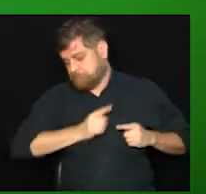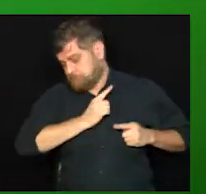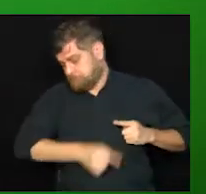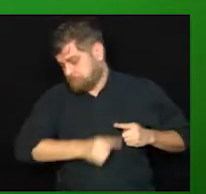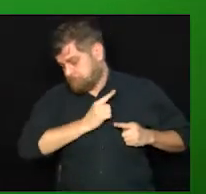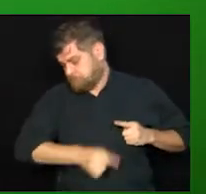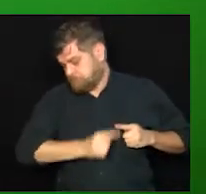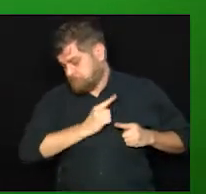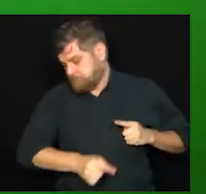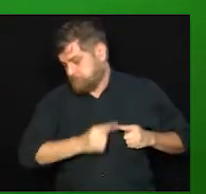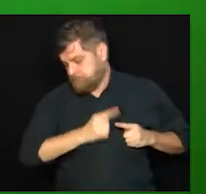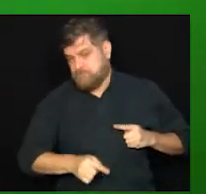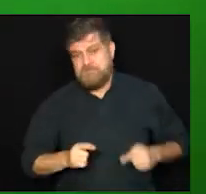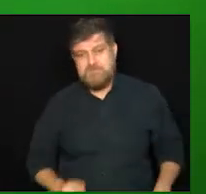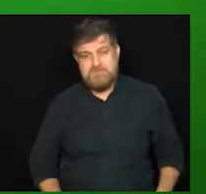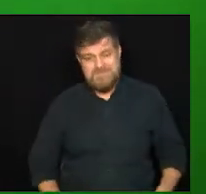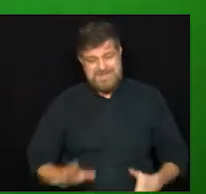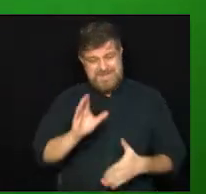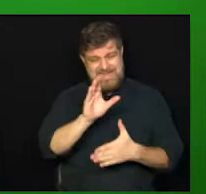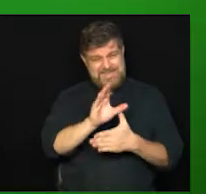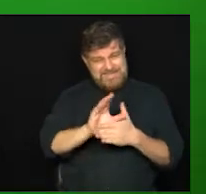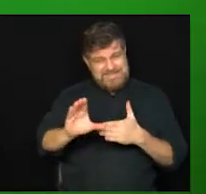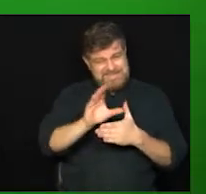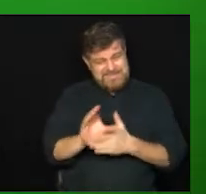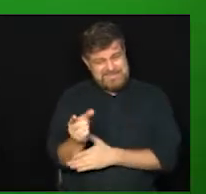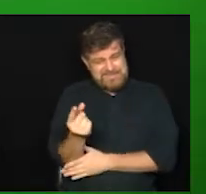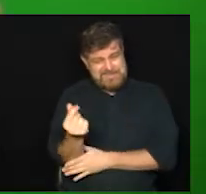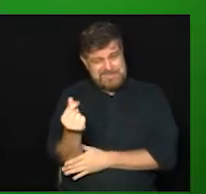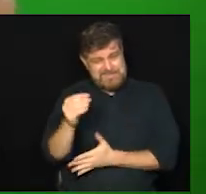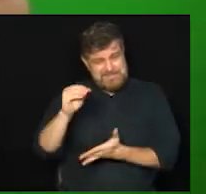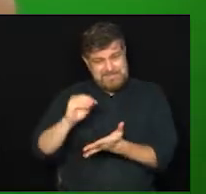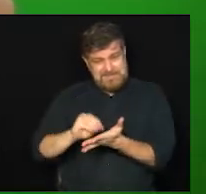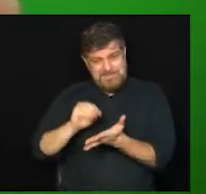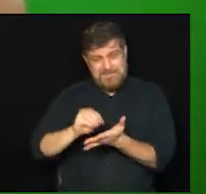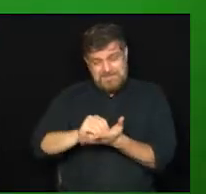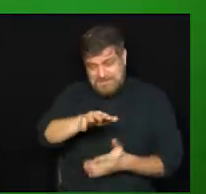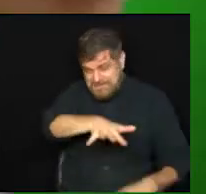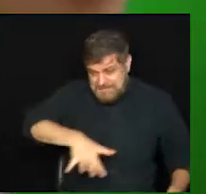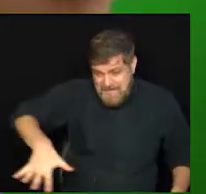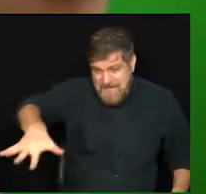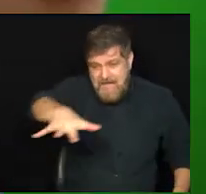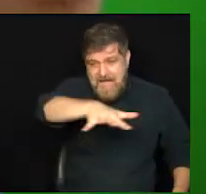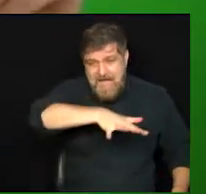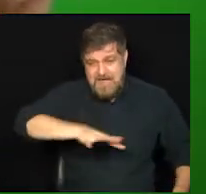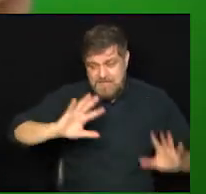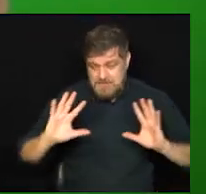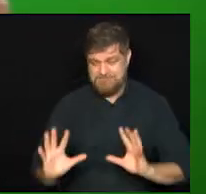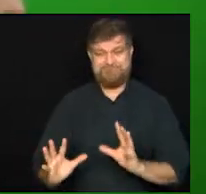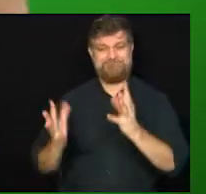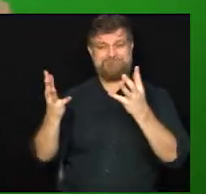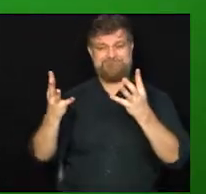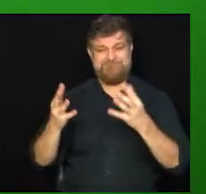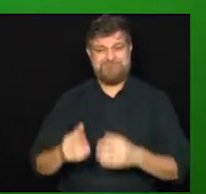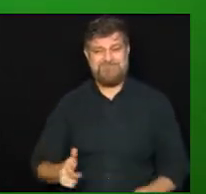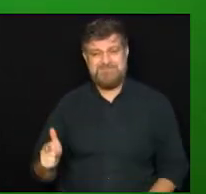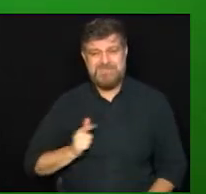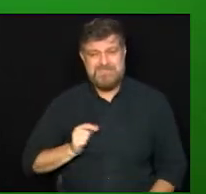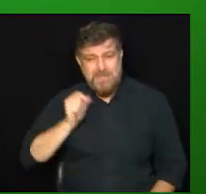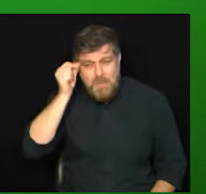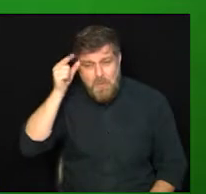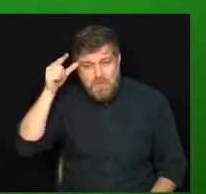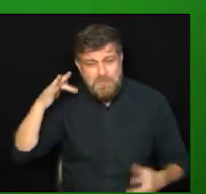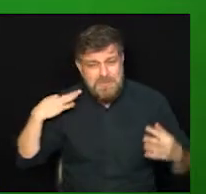Então, é uma crise que ela atinge muito a área de eventos, né? Muito a área de eventos. É uma crise